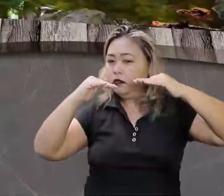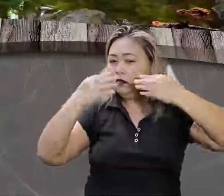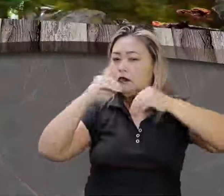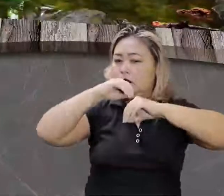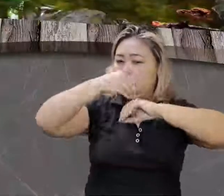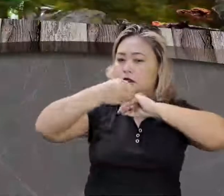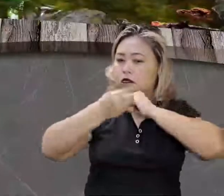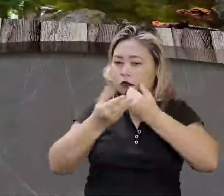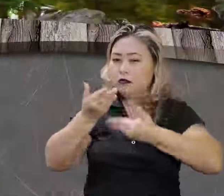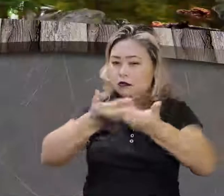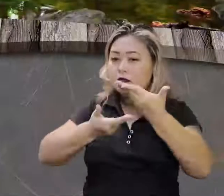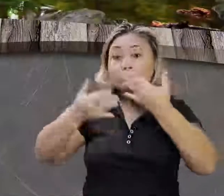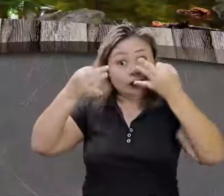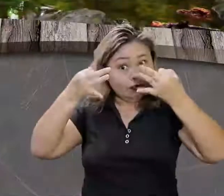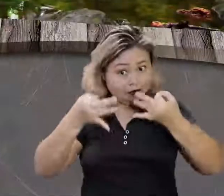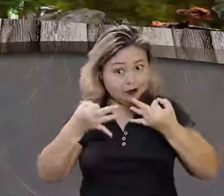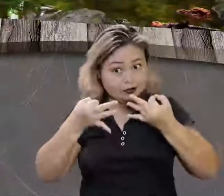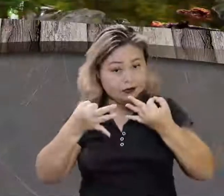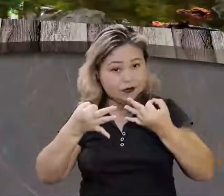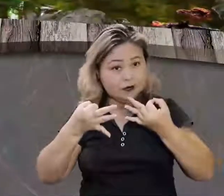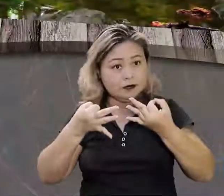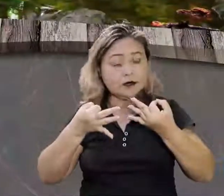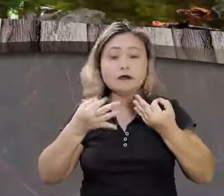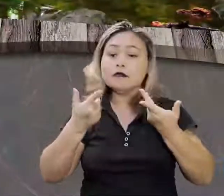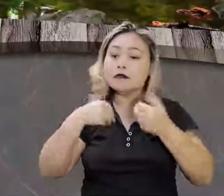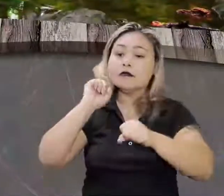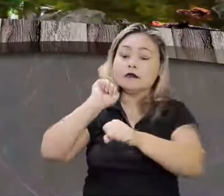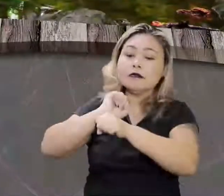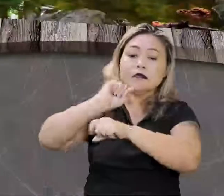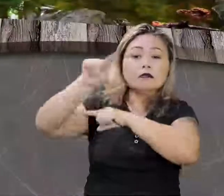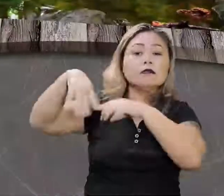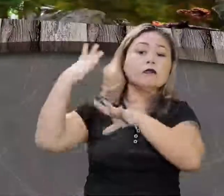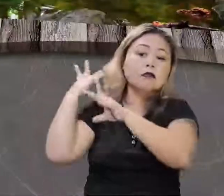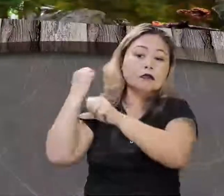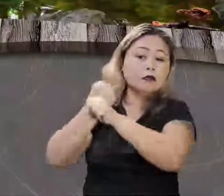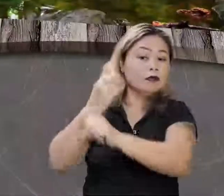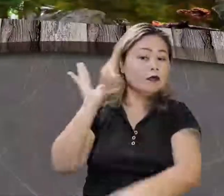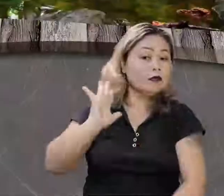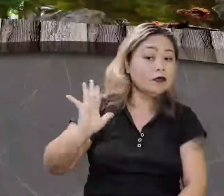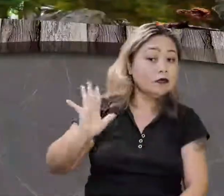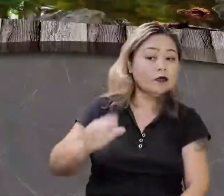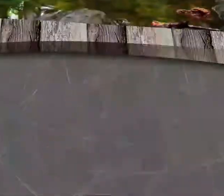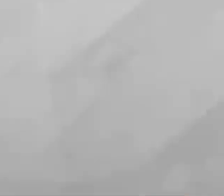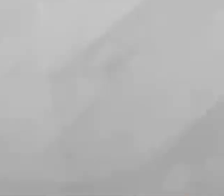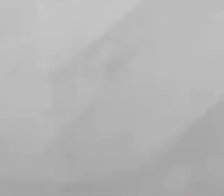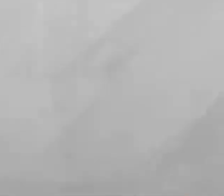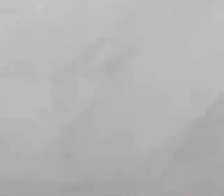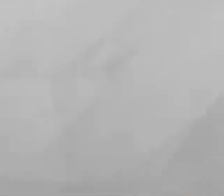organismos. Perfeito? A gente te aguarda, então, para a nossa revisão. Tchau!